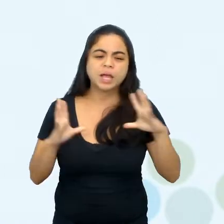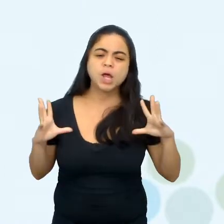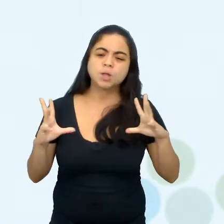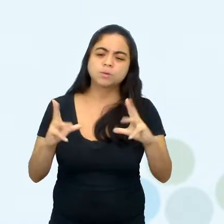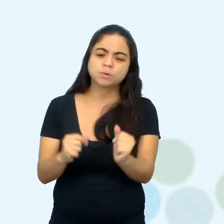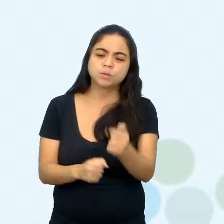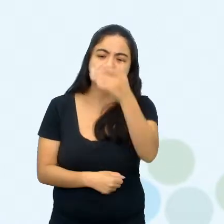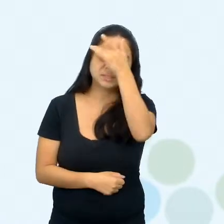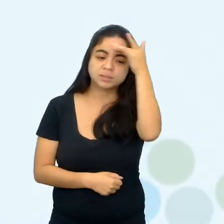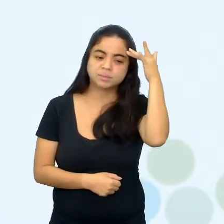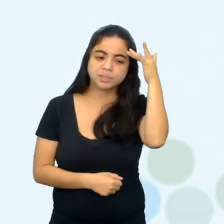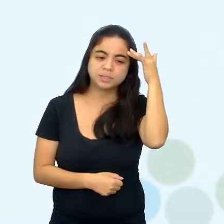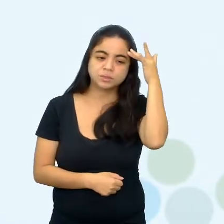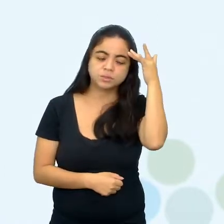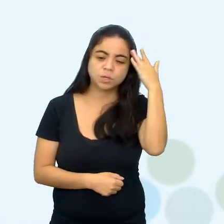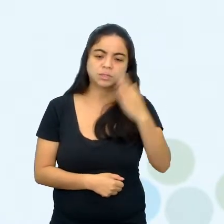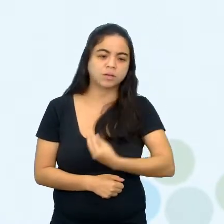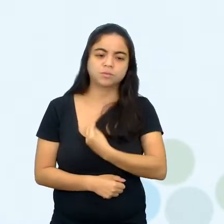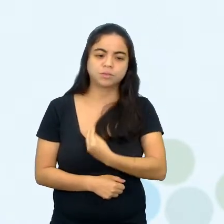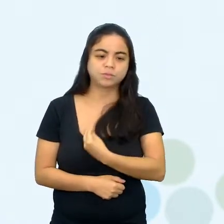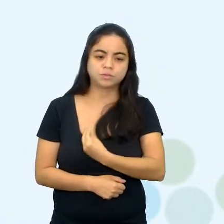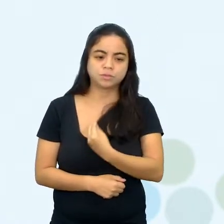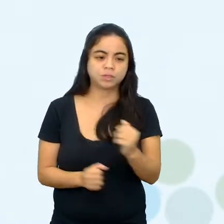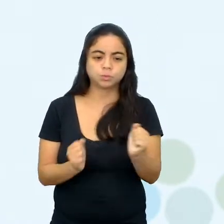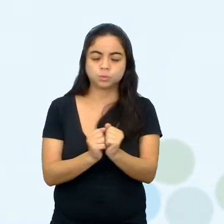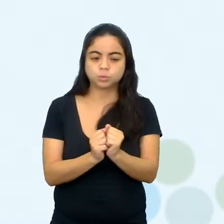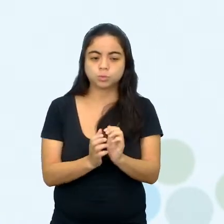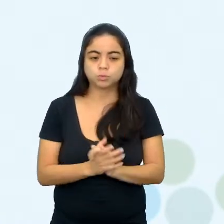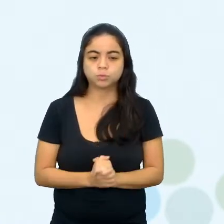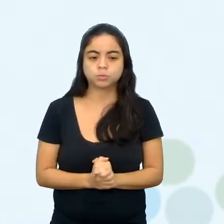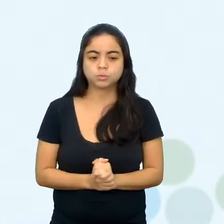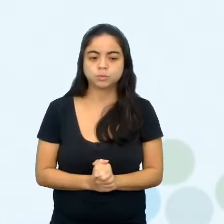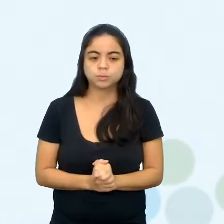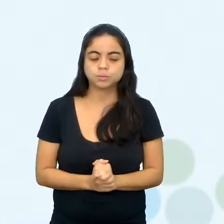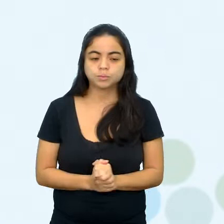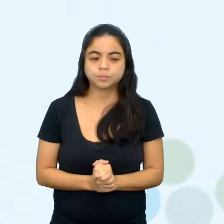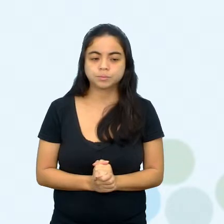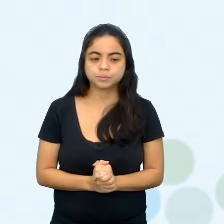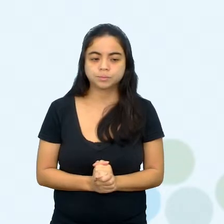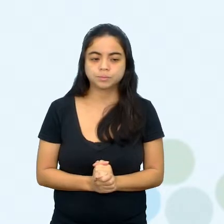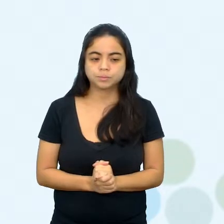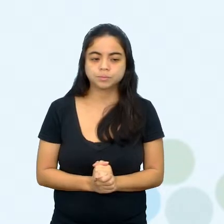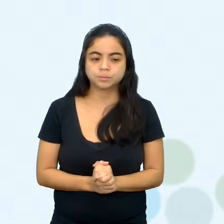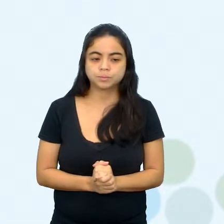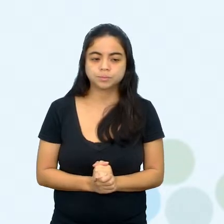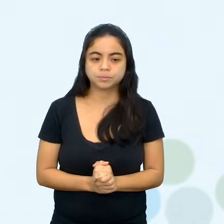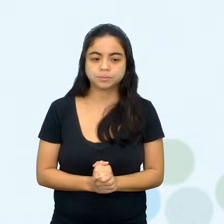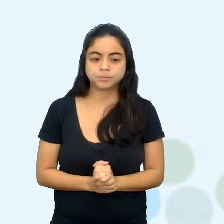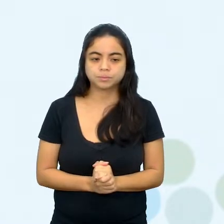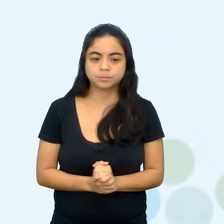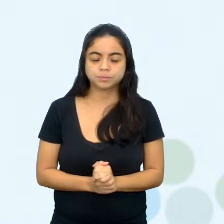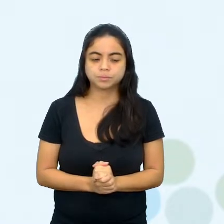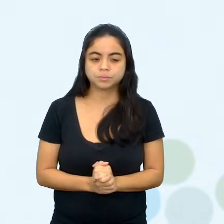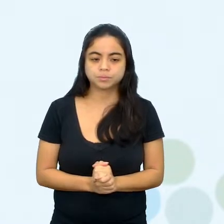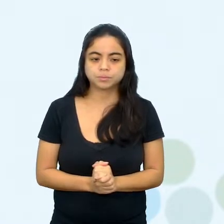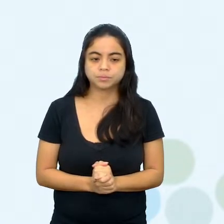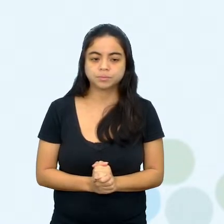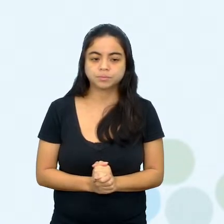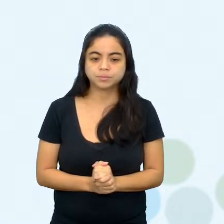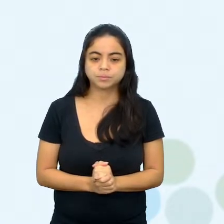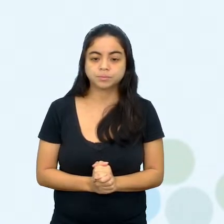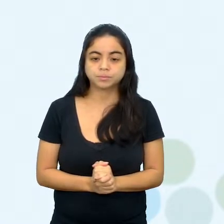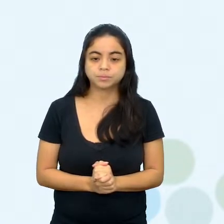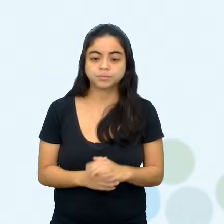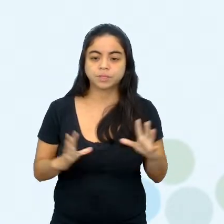essas pessoas que passaram ou ainda estão, eu já esqueci como escreve familiar, não sei onde eu tô. Quando